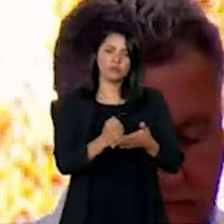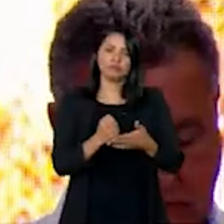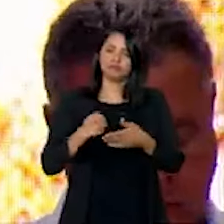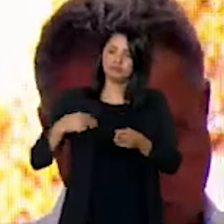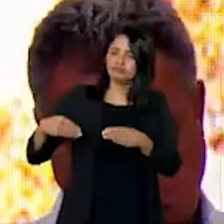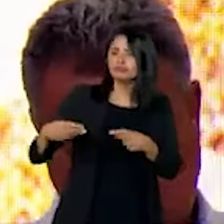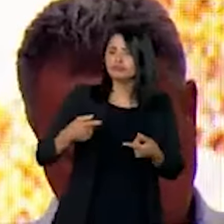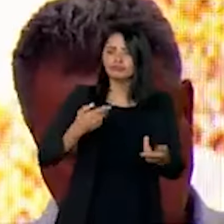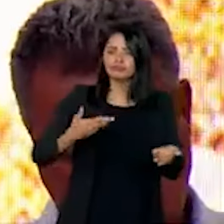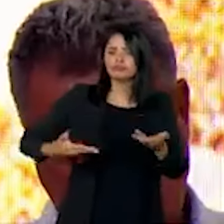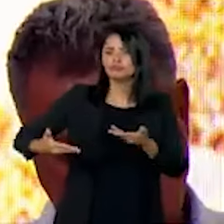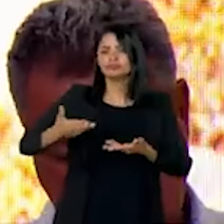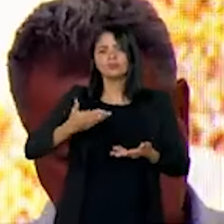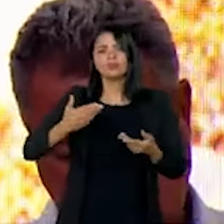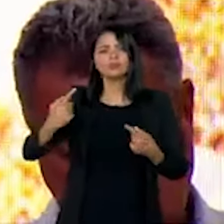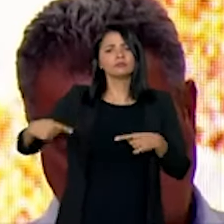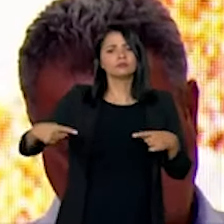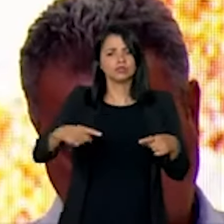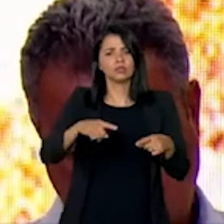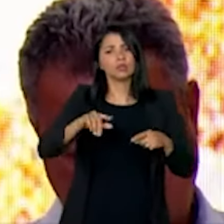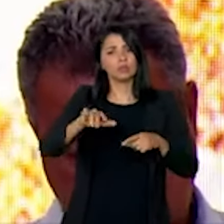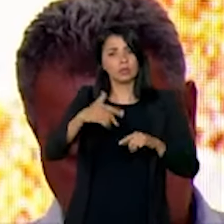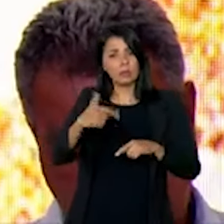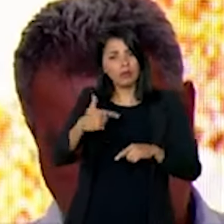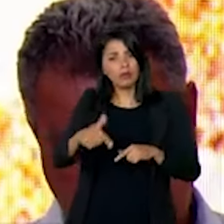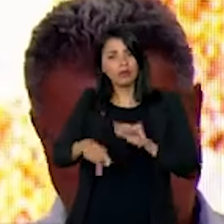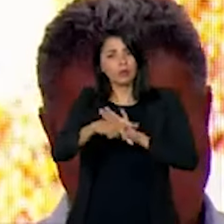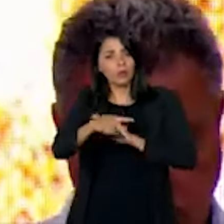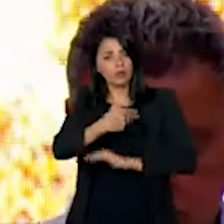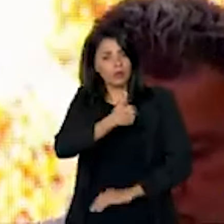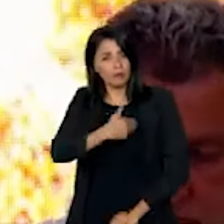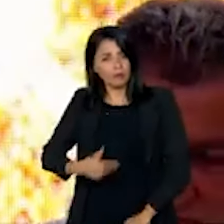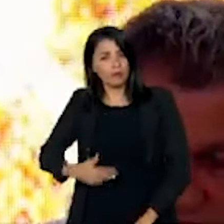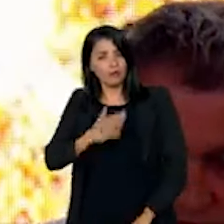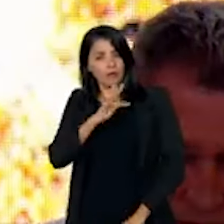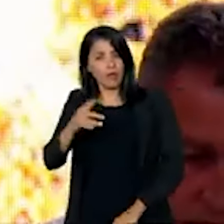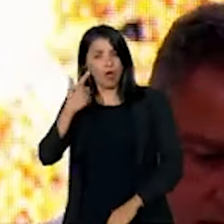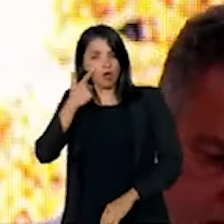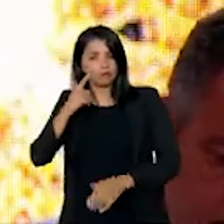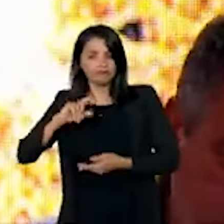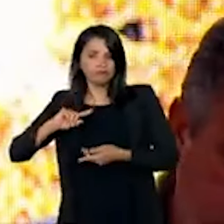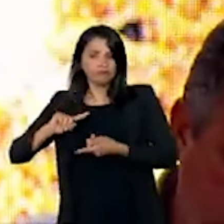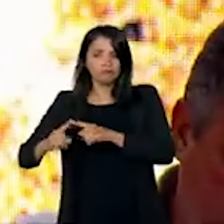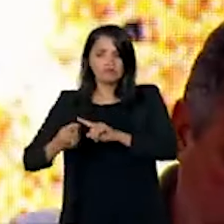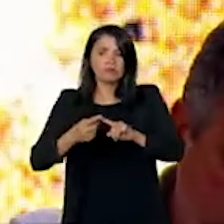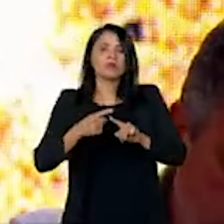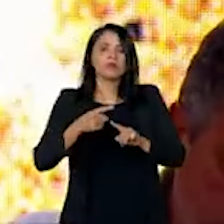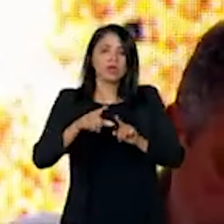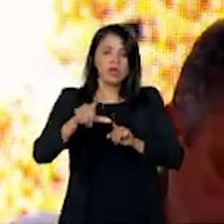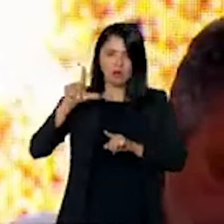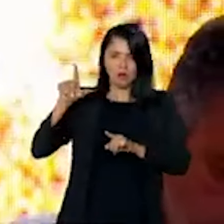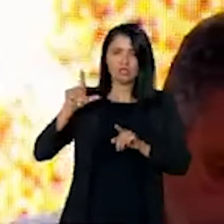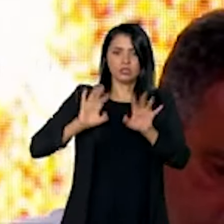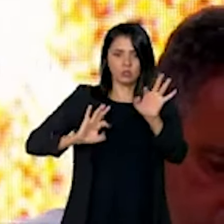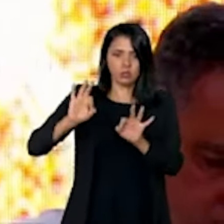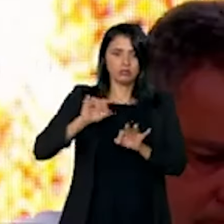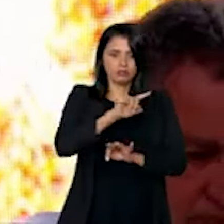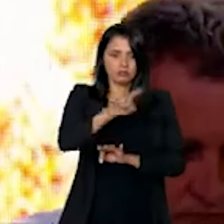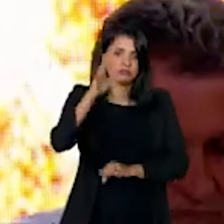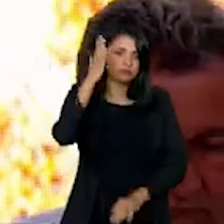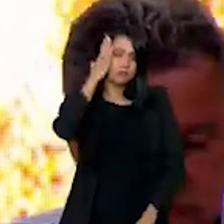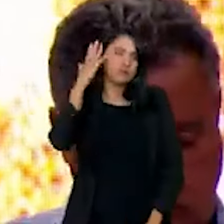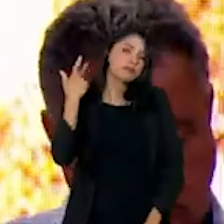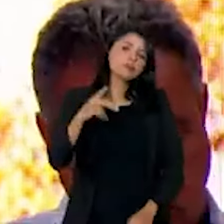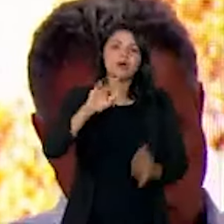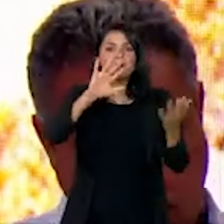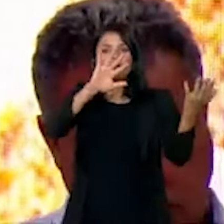a implementação das ações do governo federal. O plano anterior, e vocês sabem, para o meio